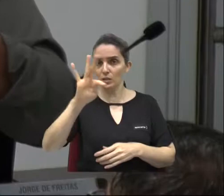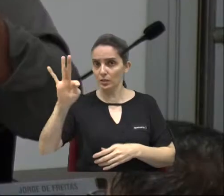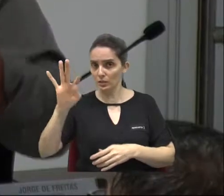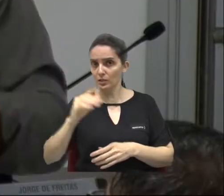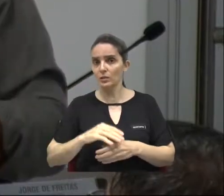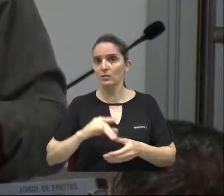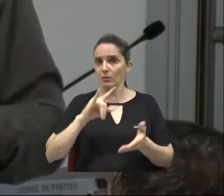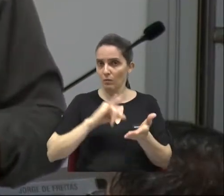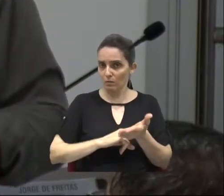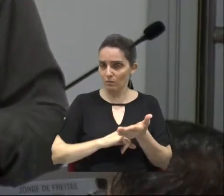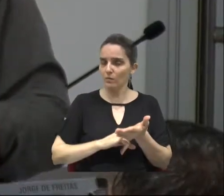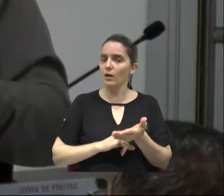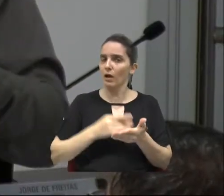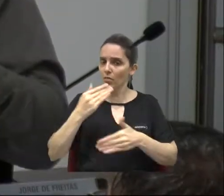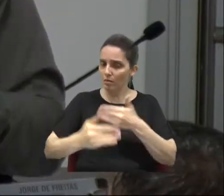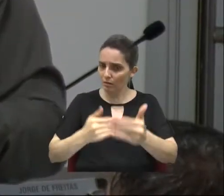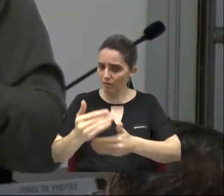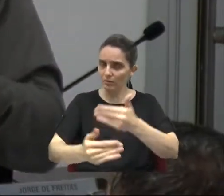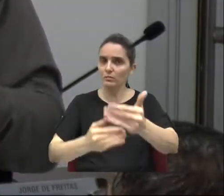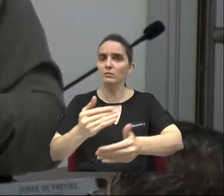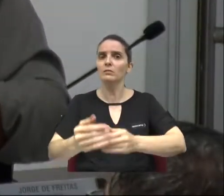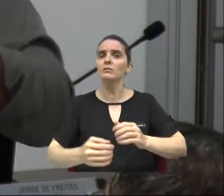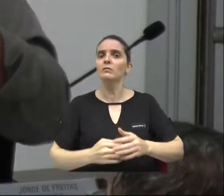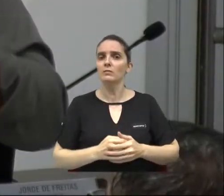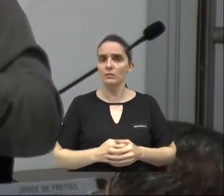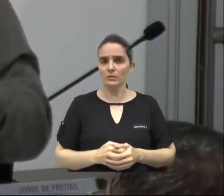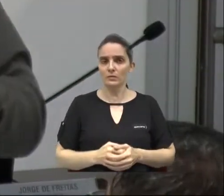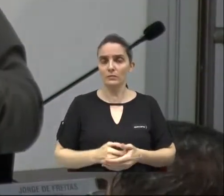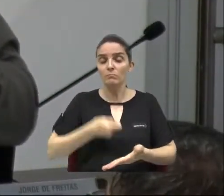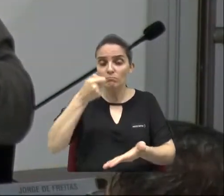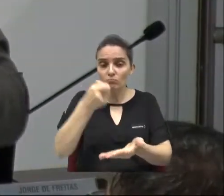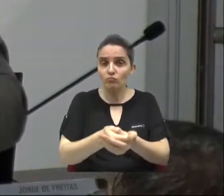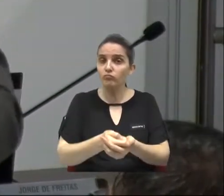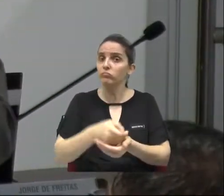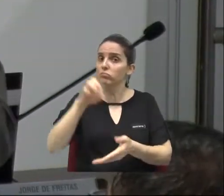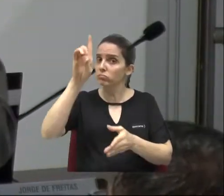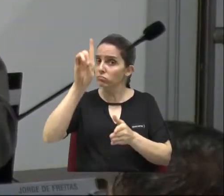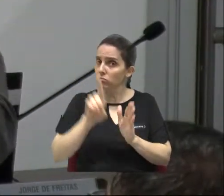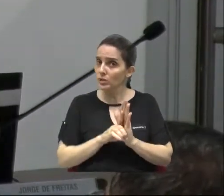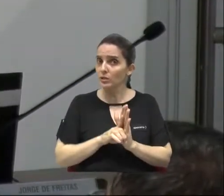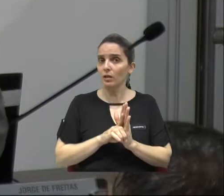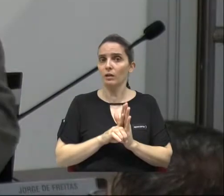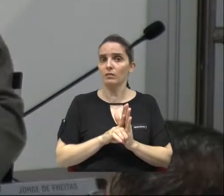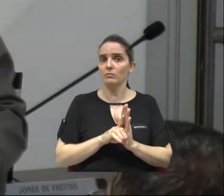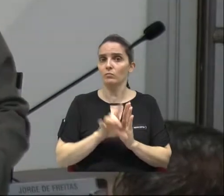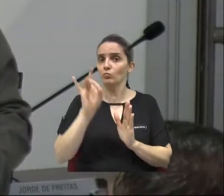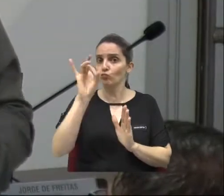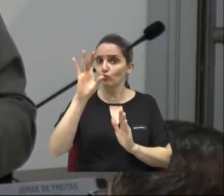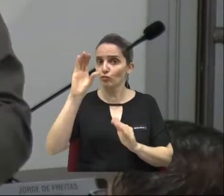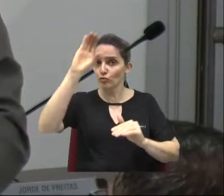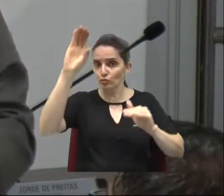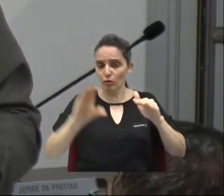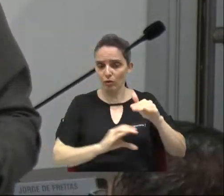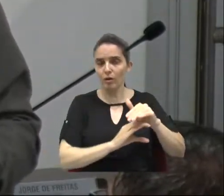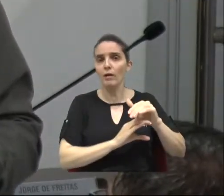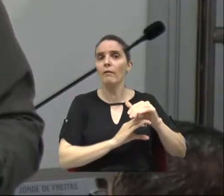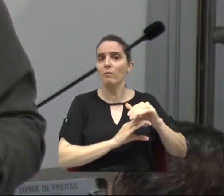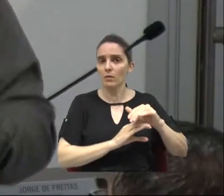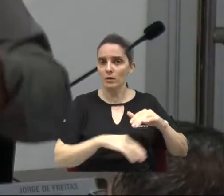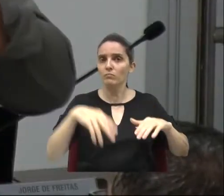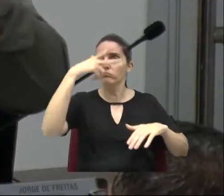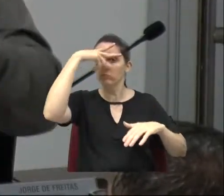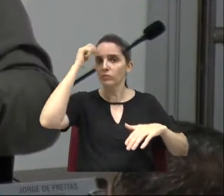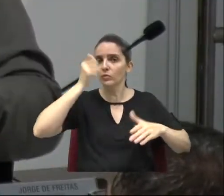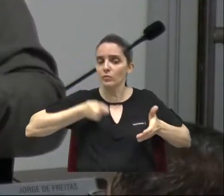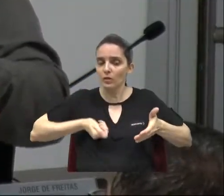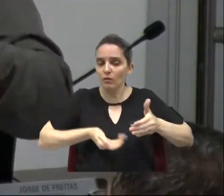está vigente, que ela vai exigir sim os direitos dela. Estou falando só do repasse, da verba complementar. O